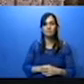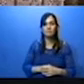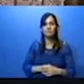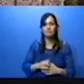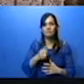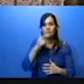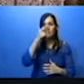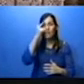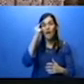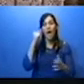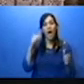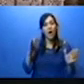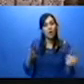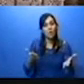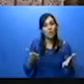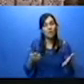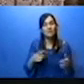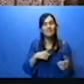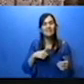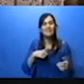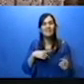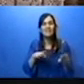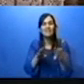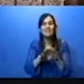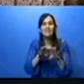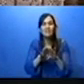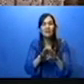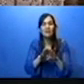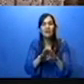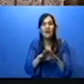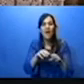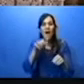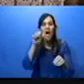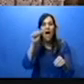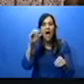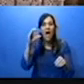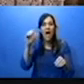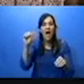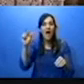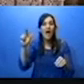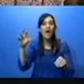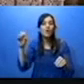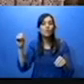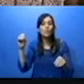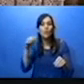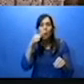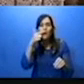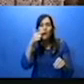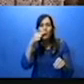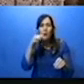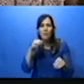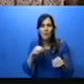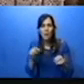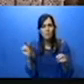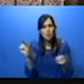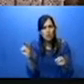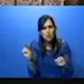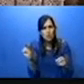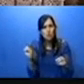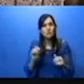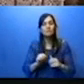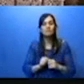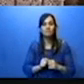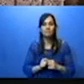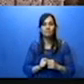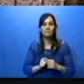Bom, agora alguns aracnídeos parasitas, começar pelos ácaros. Ácaros são animais muito pequenos, né? São aracnídeos